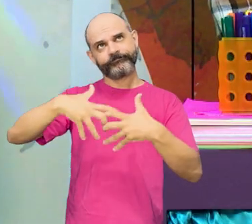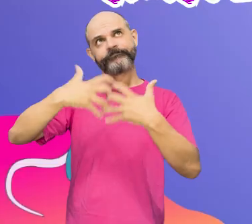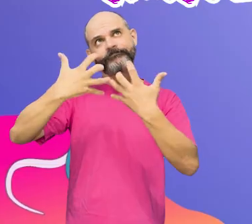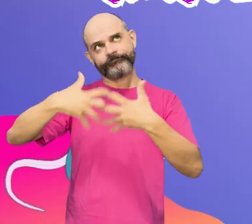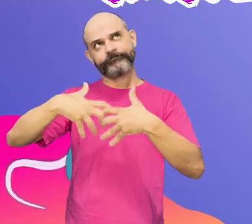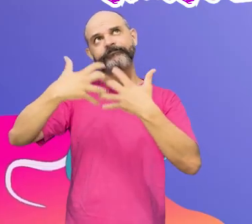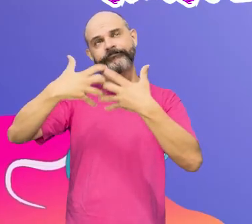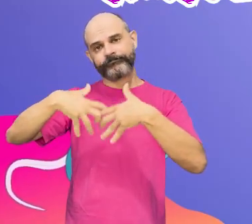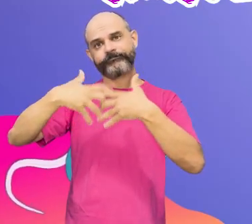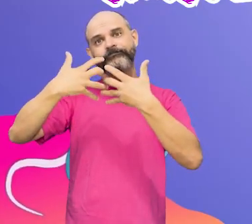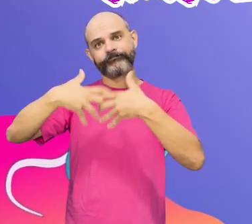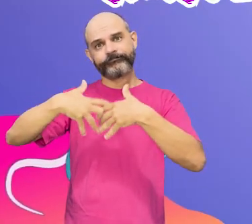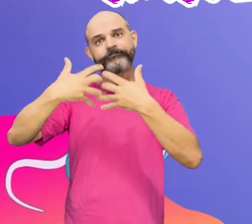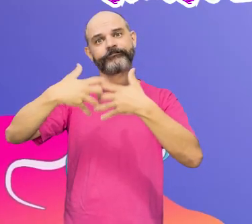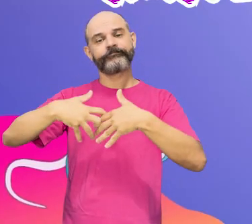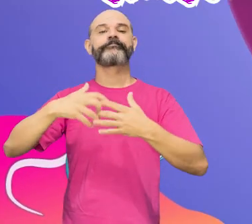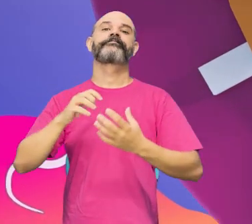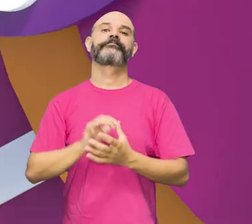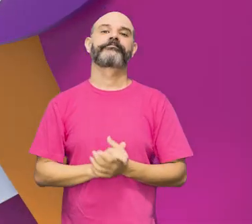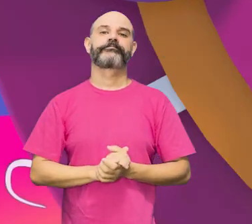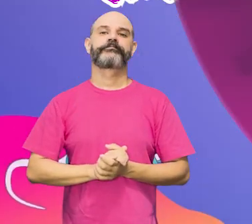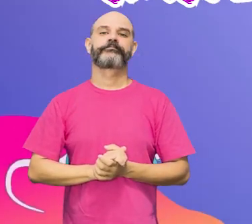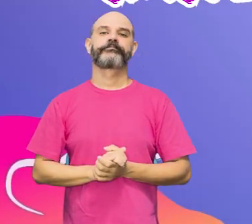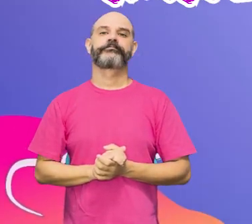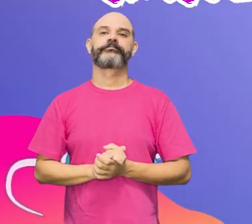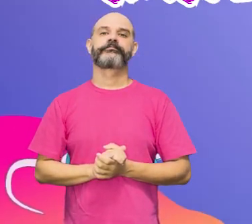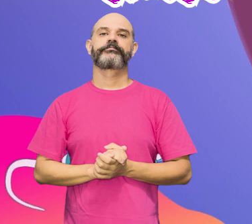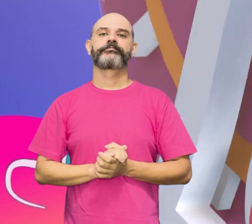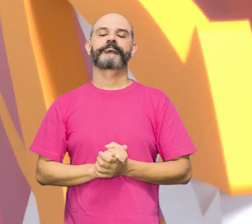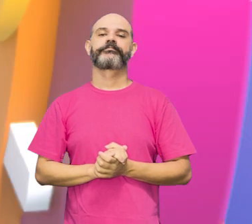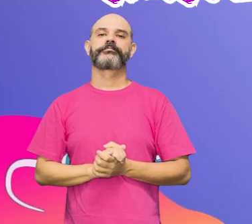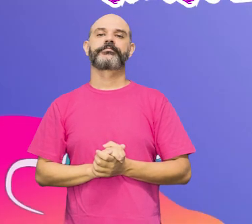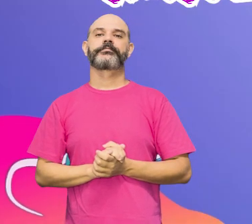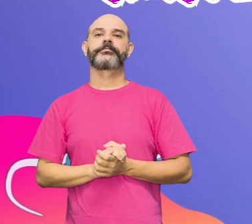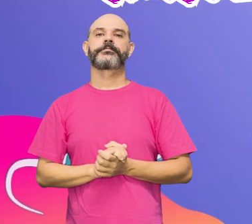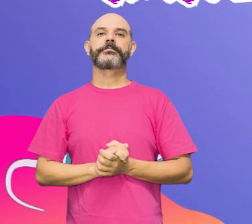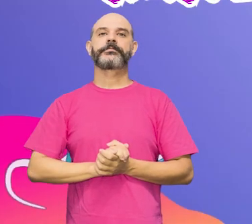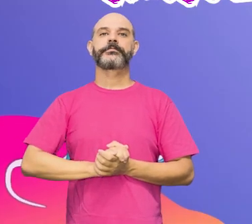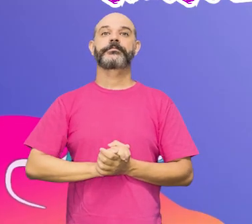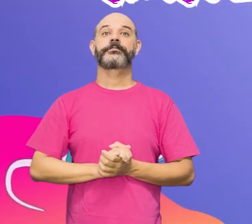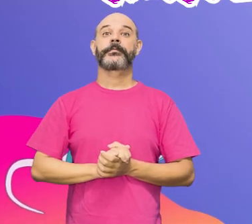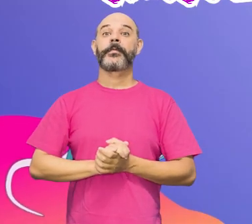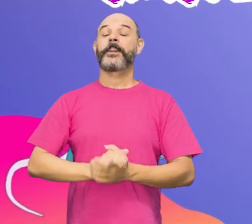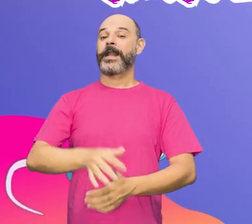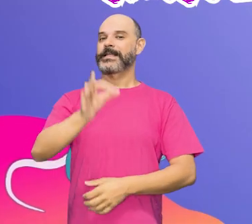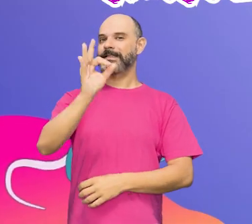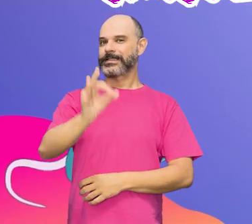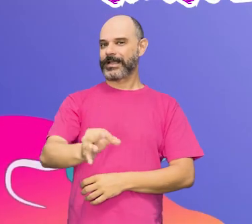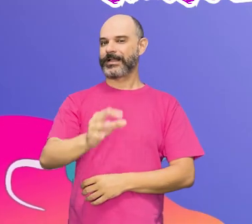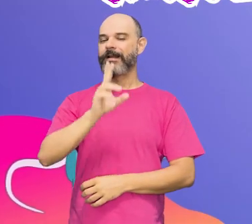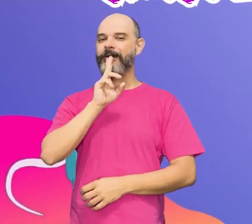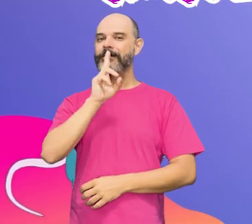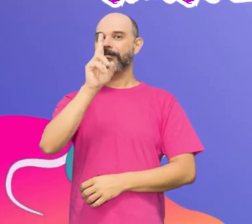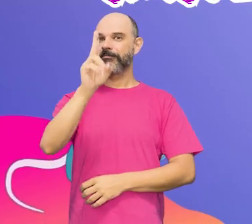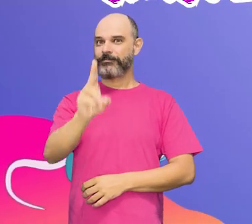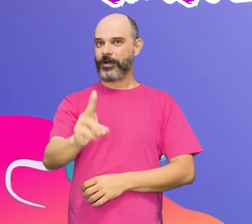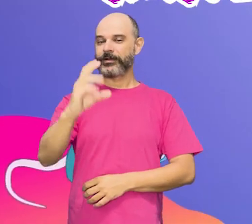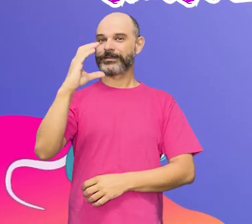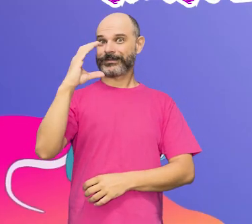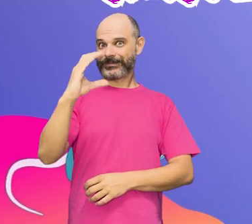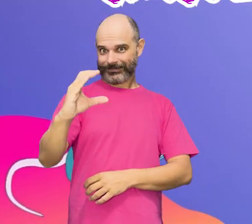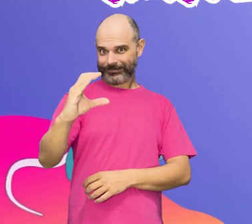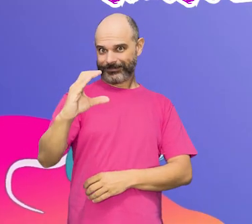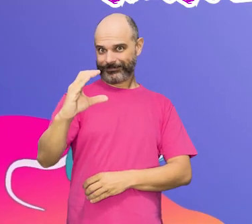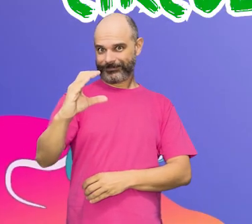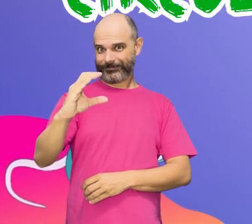pensar. Tic-tac, tic-tac, tic-tac, tic-tac, tic-tac. Acertou quem